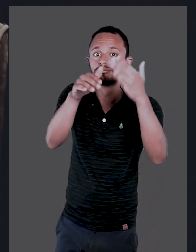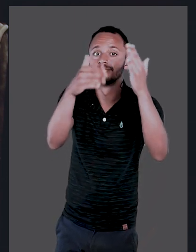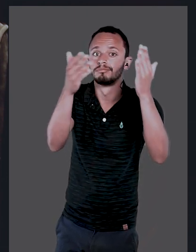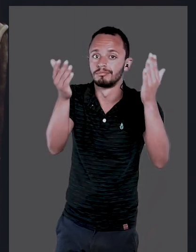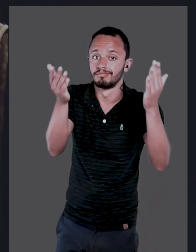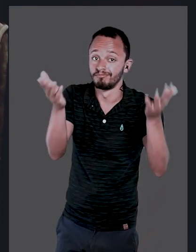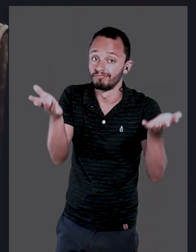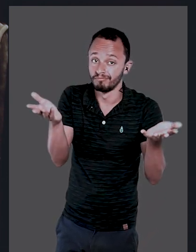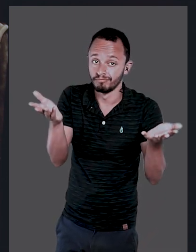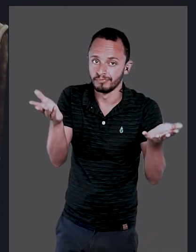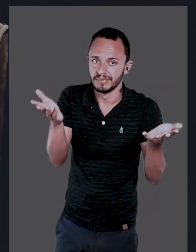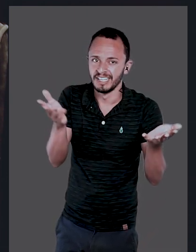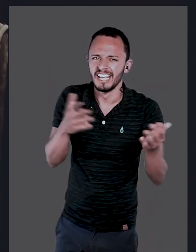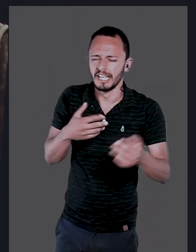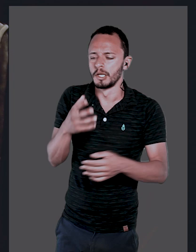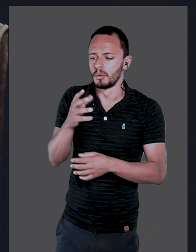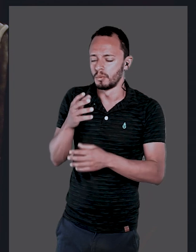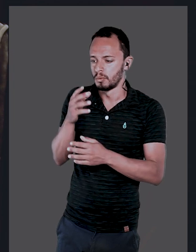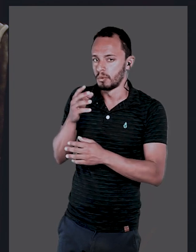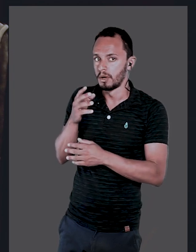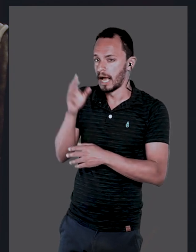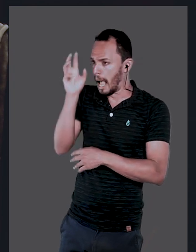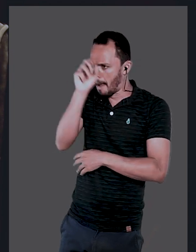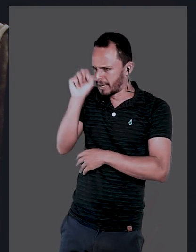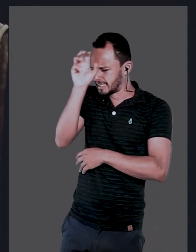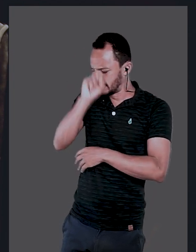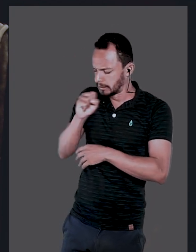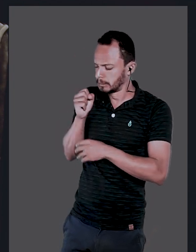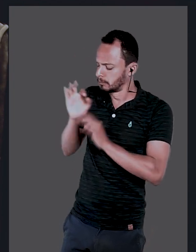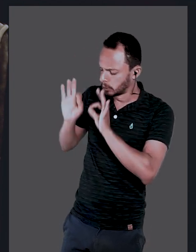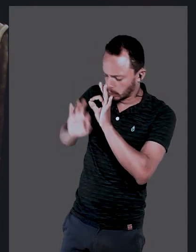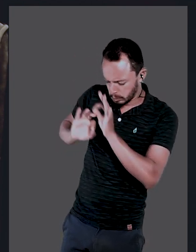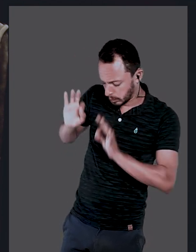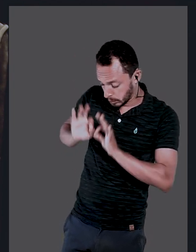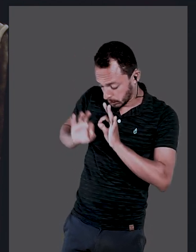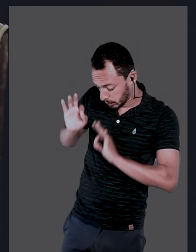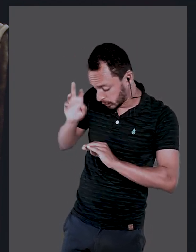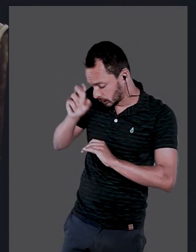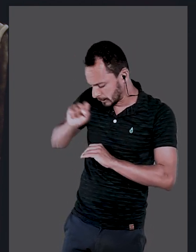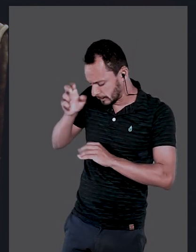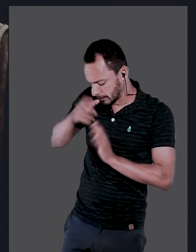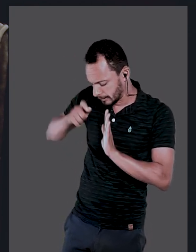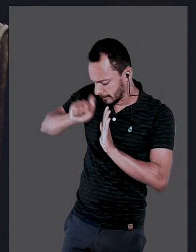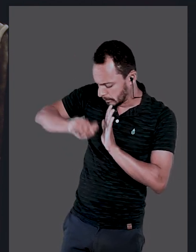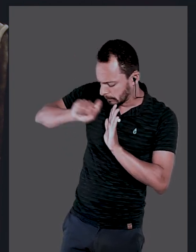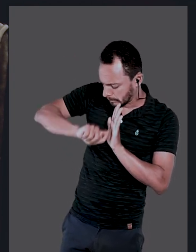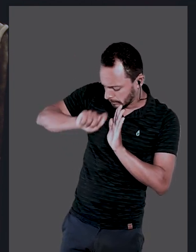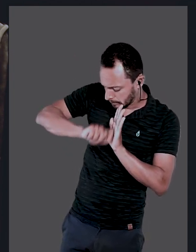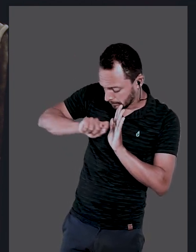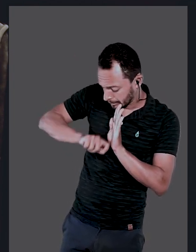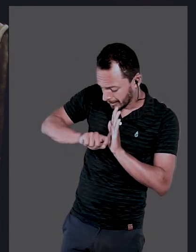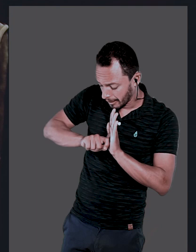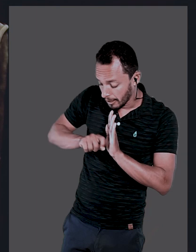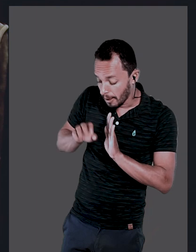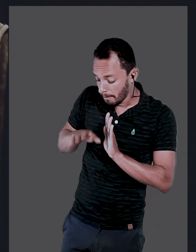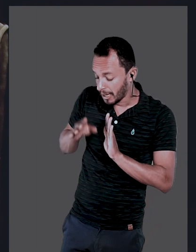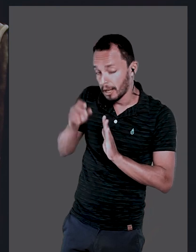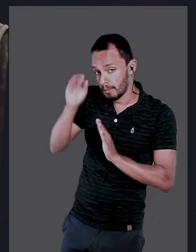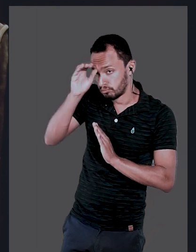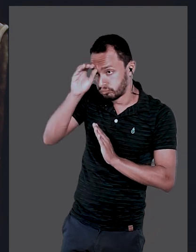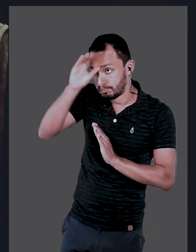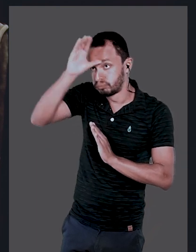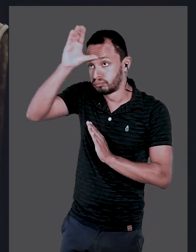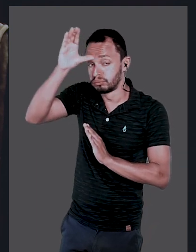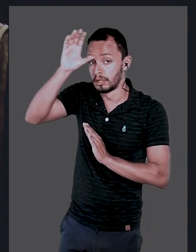oferir de algum ensinamento. Eu escrevo muito para aprender, eu não escrevo para ficar burro. Se for burro,